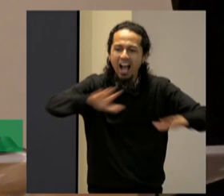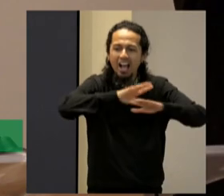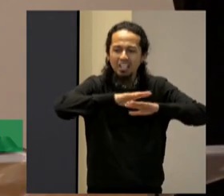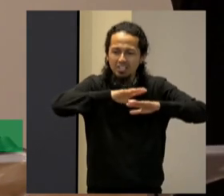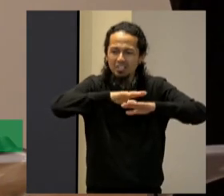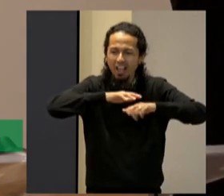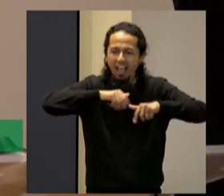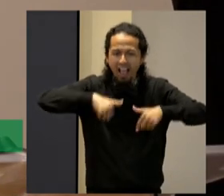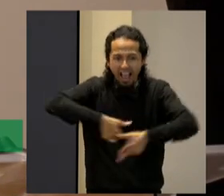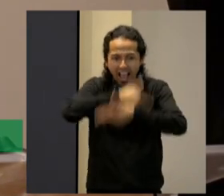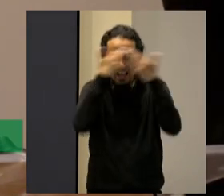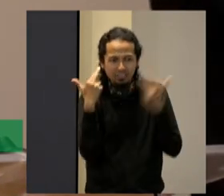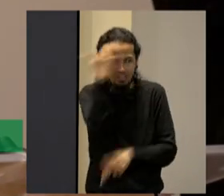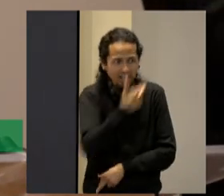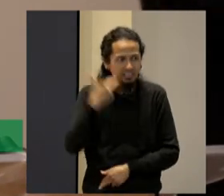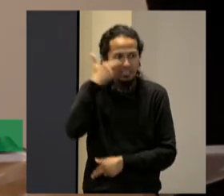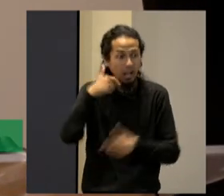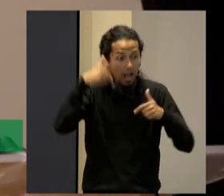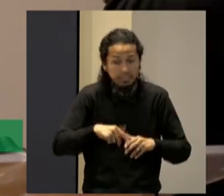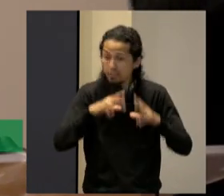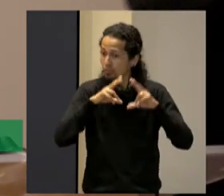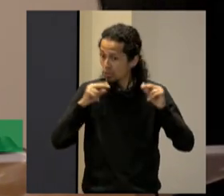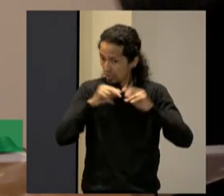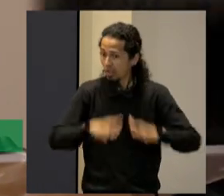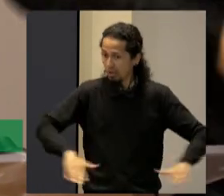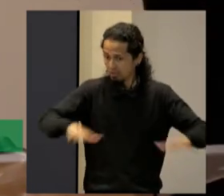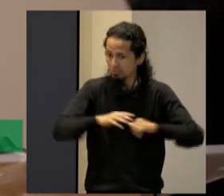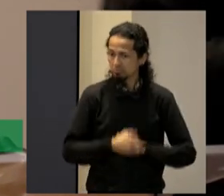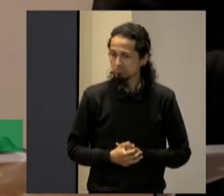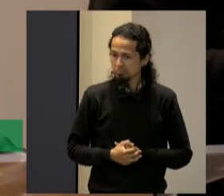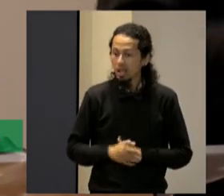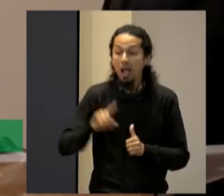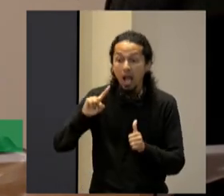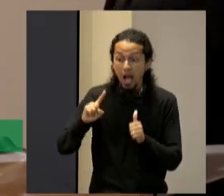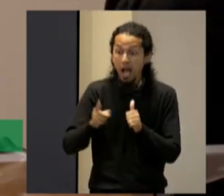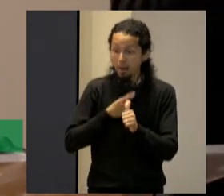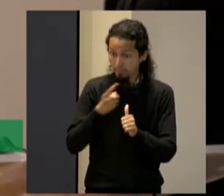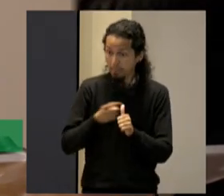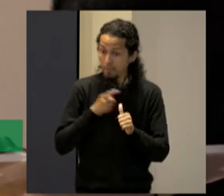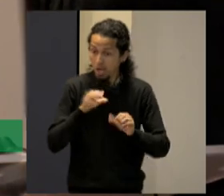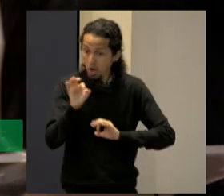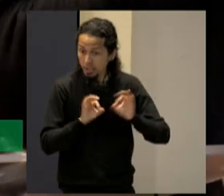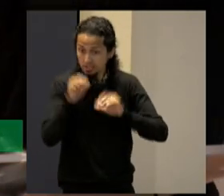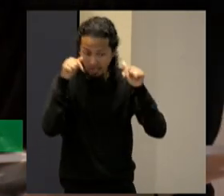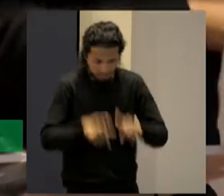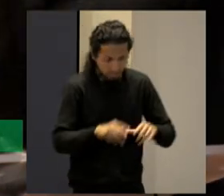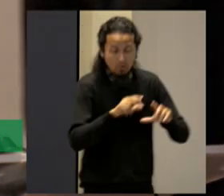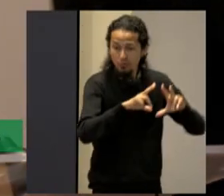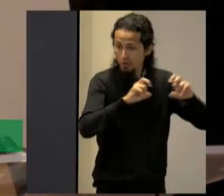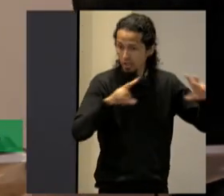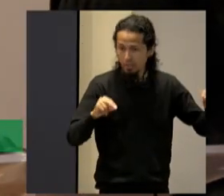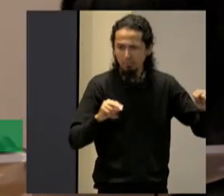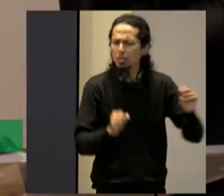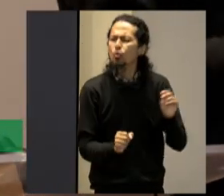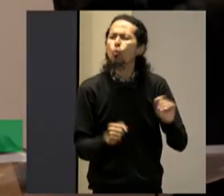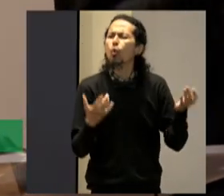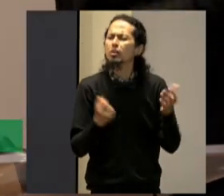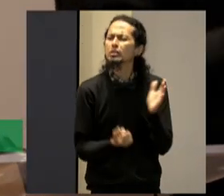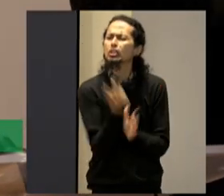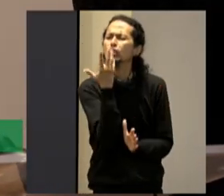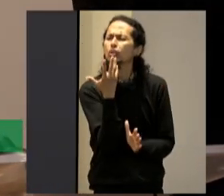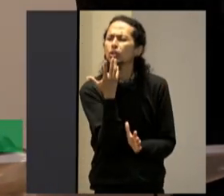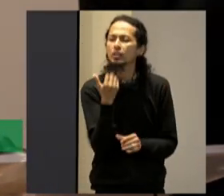Florianópolis. Muitas. A primeira organização do movimento negro pós-abolição em Florianópolis foi fundada em